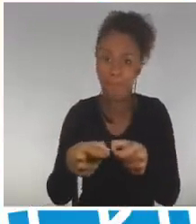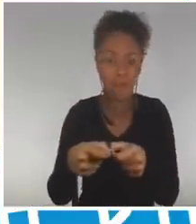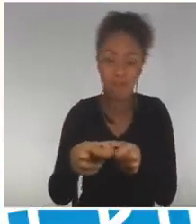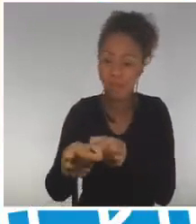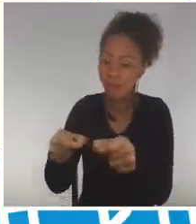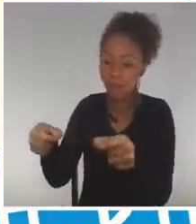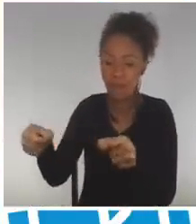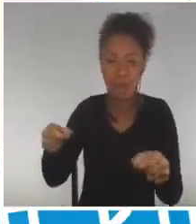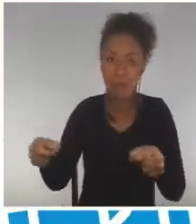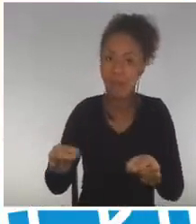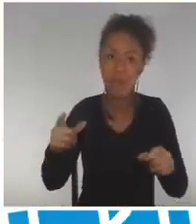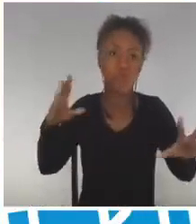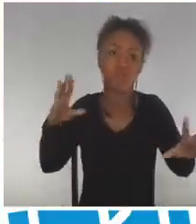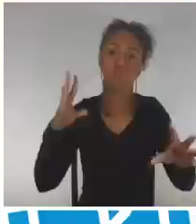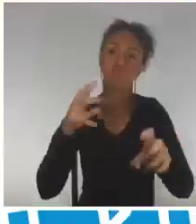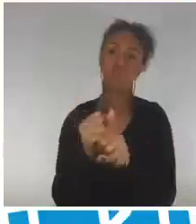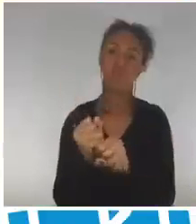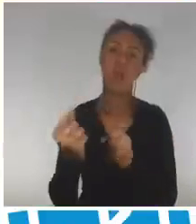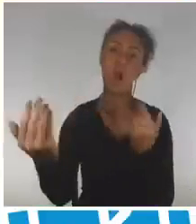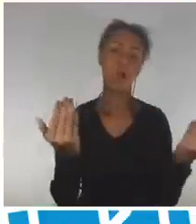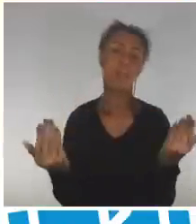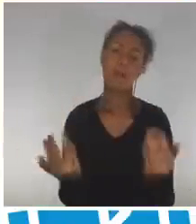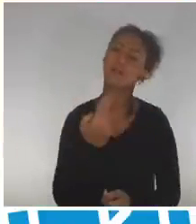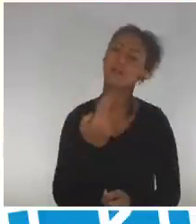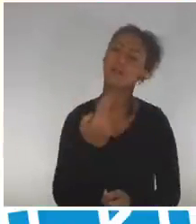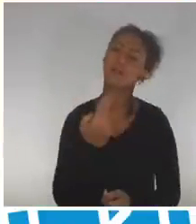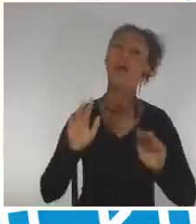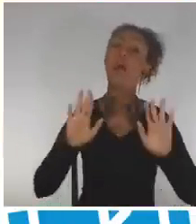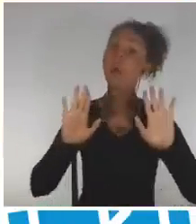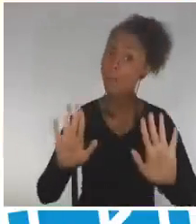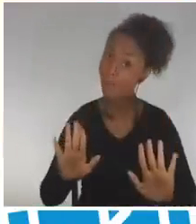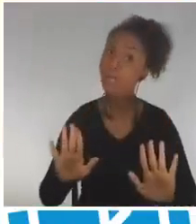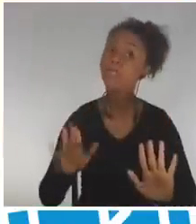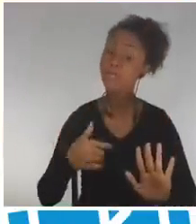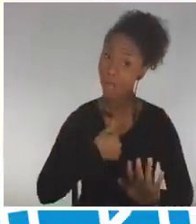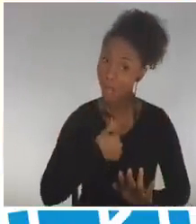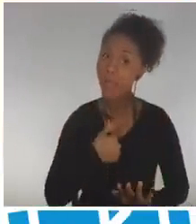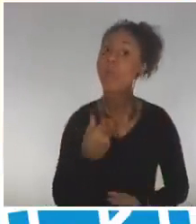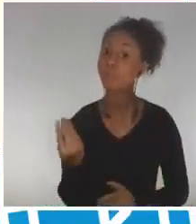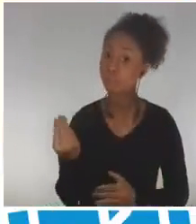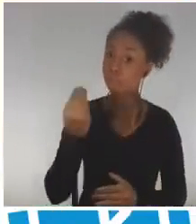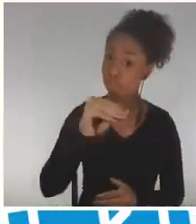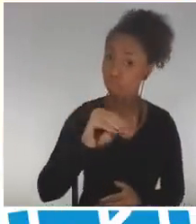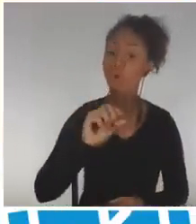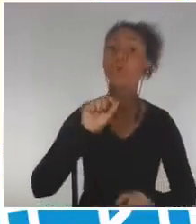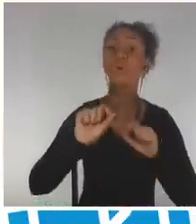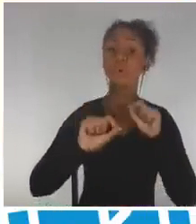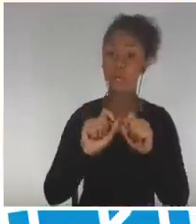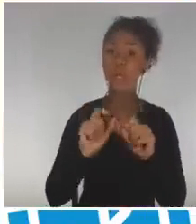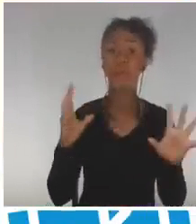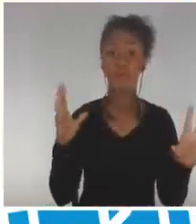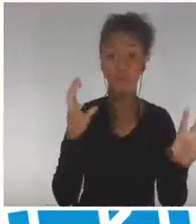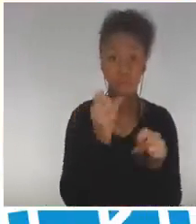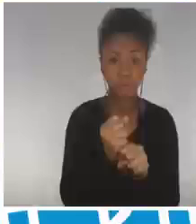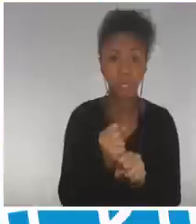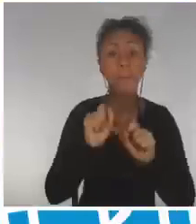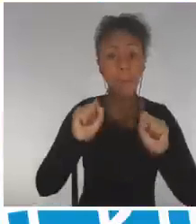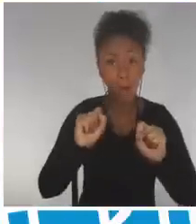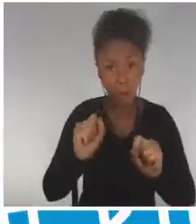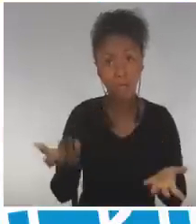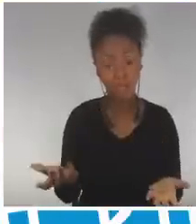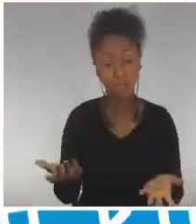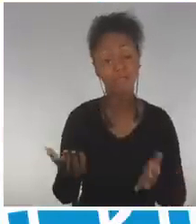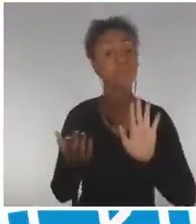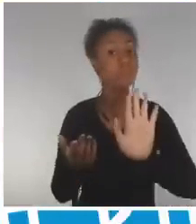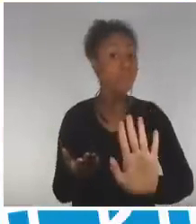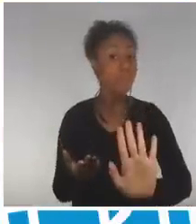somativo comparado. Mas coloco na escala, sim. Por que não? A gente pode colocar na escala, desde que não